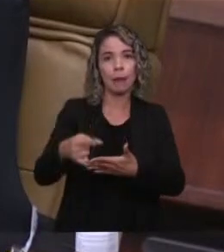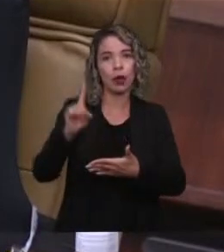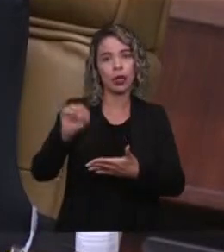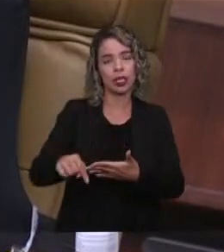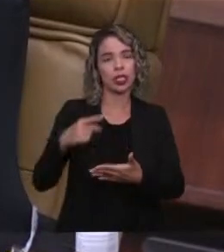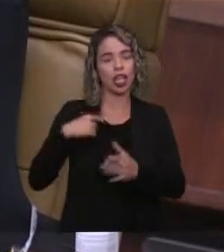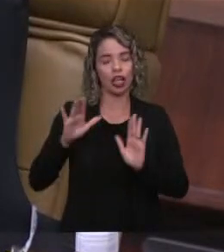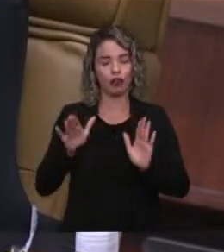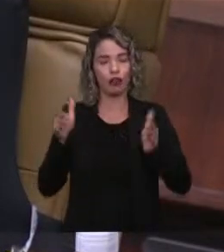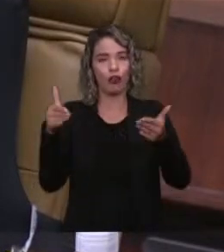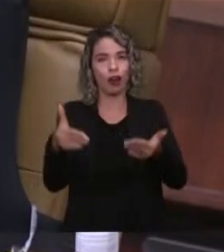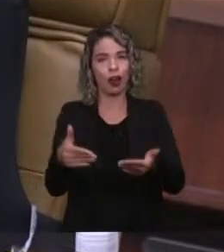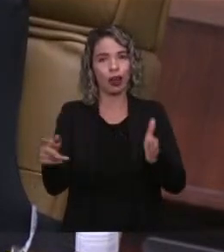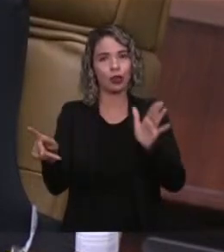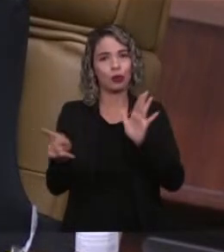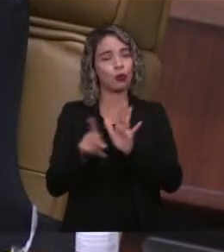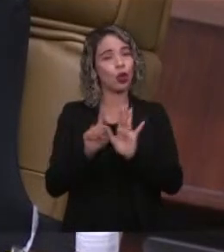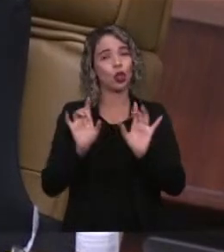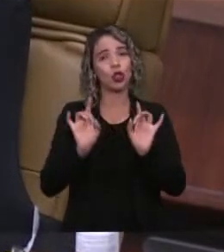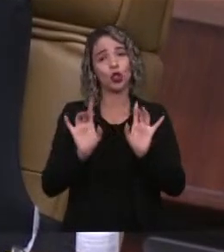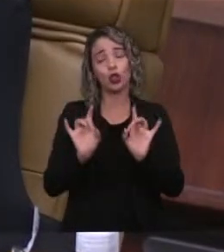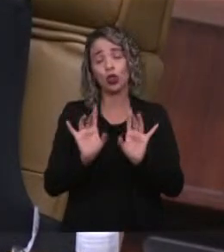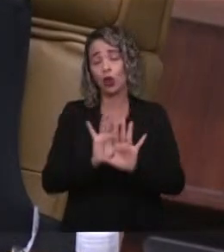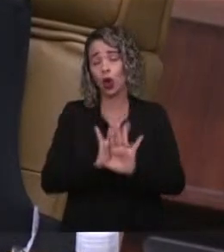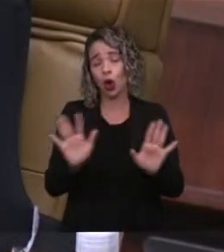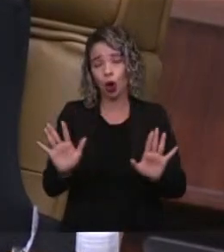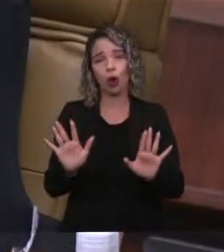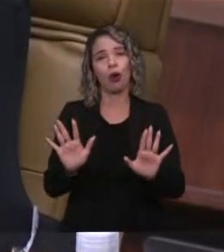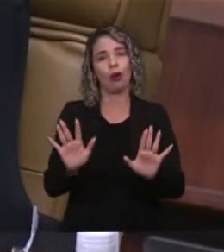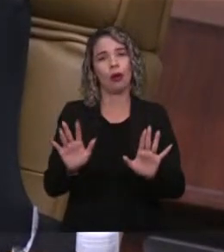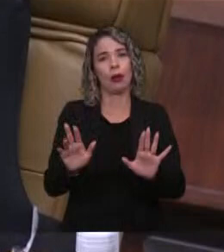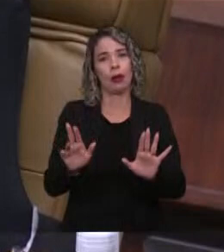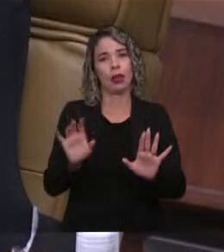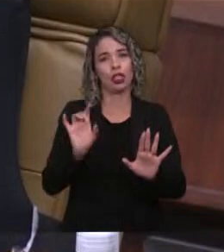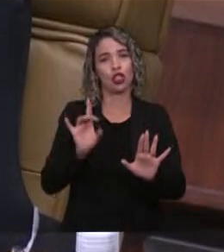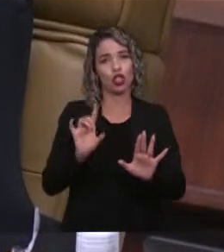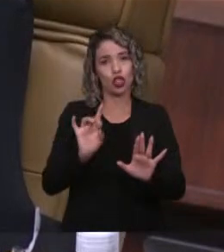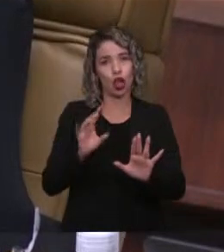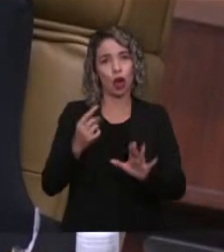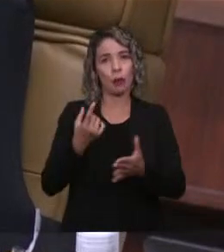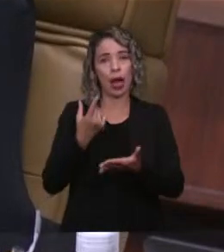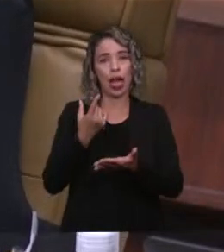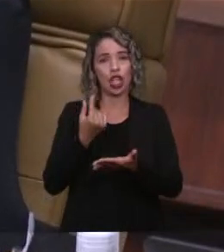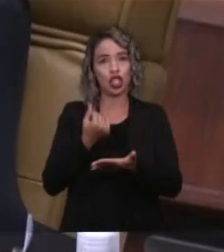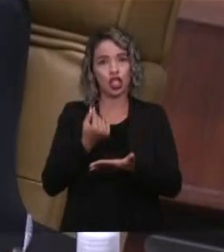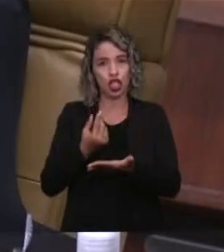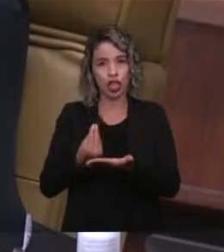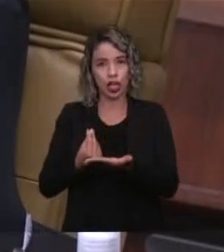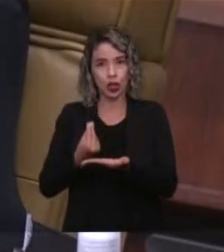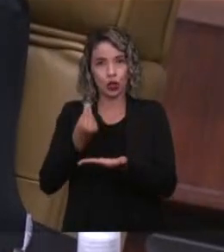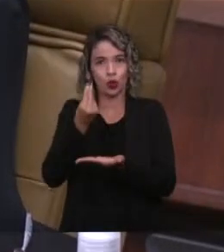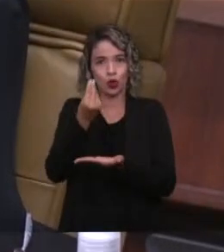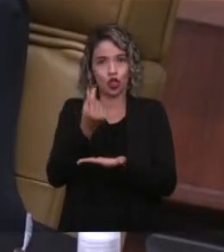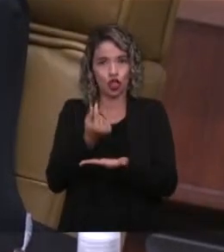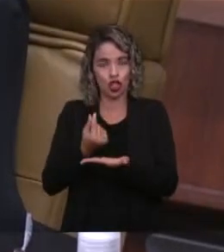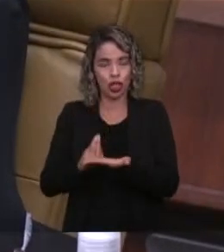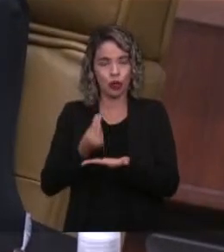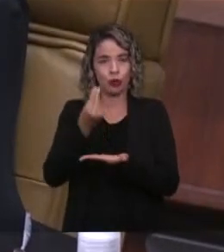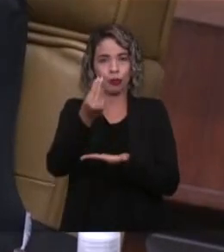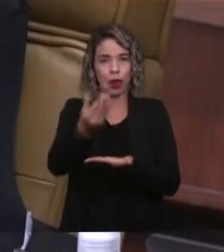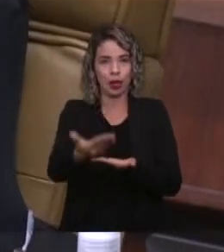foram direcionados apenas e tão somente para lavar aquela